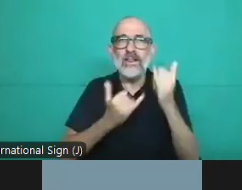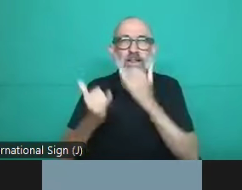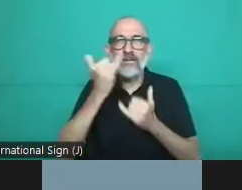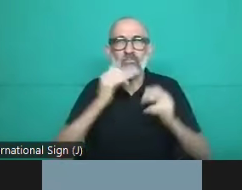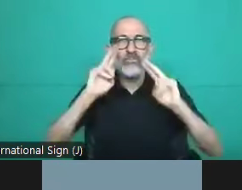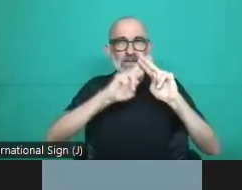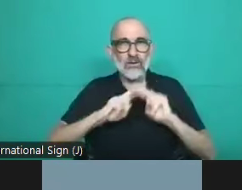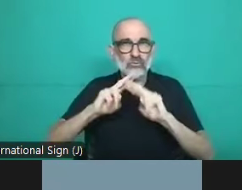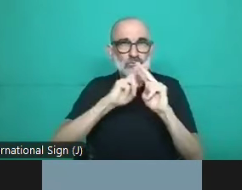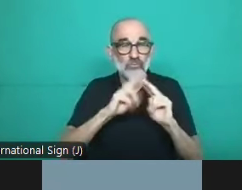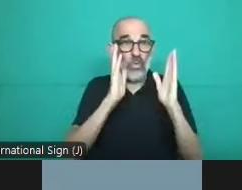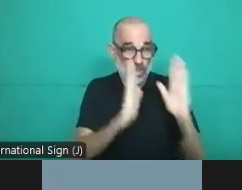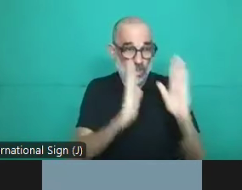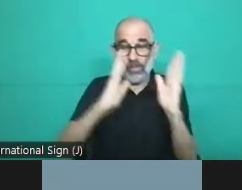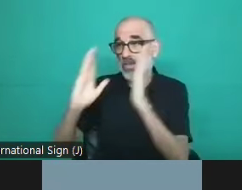como